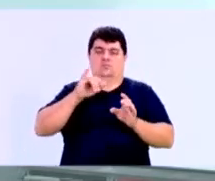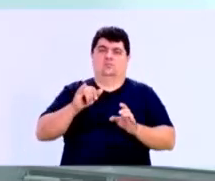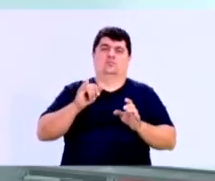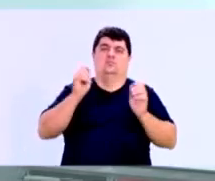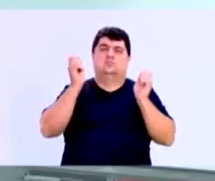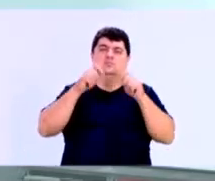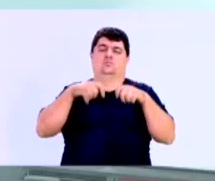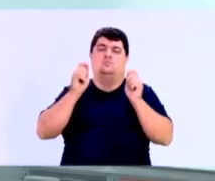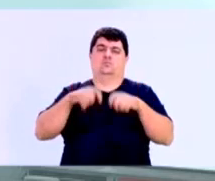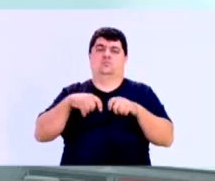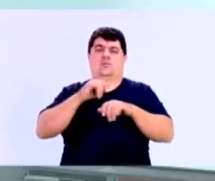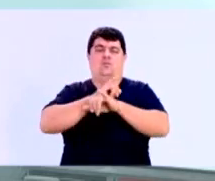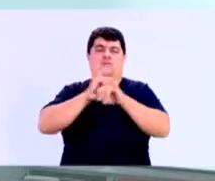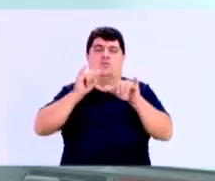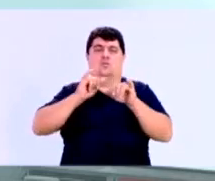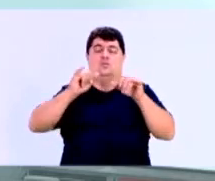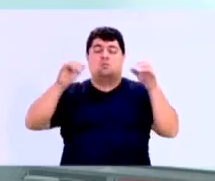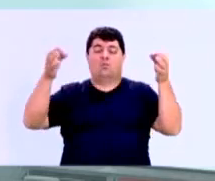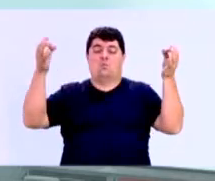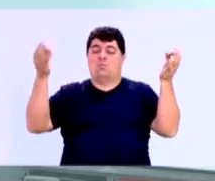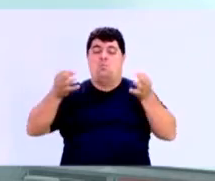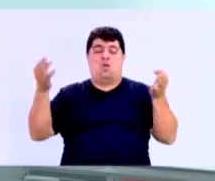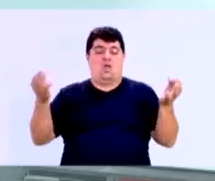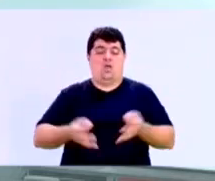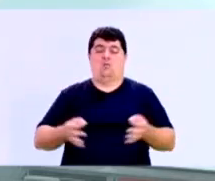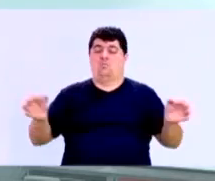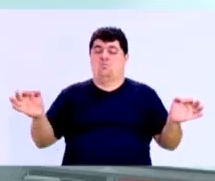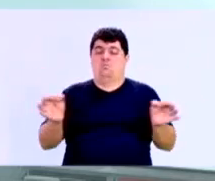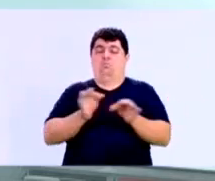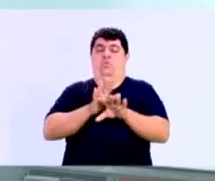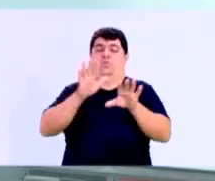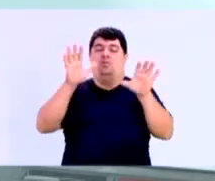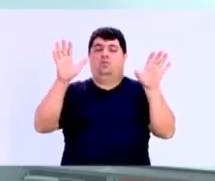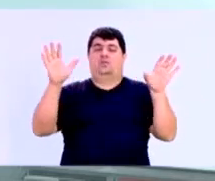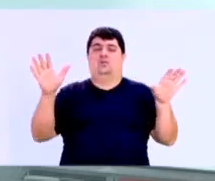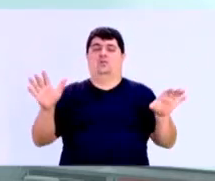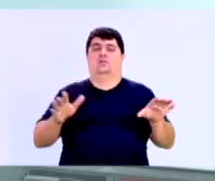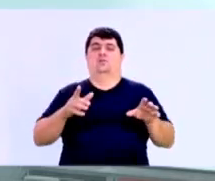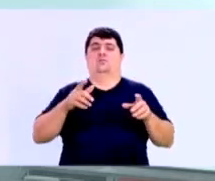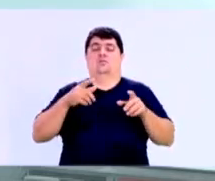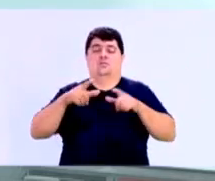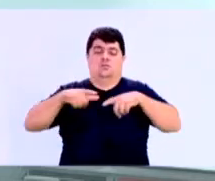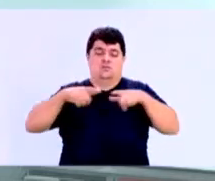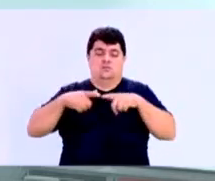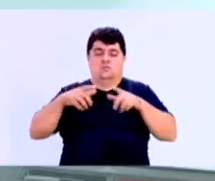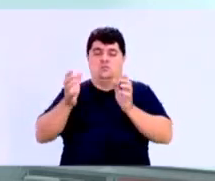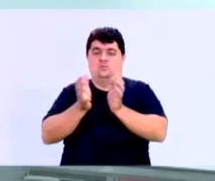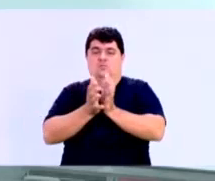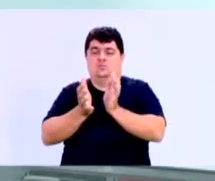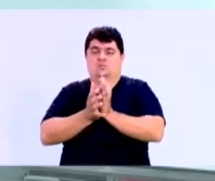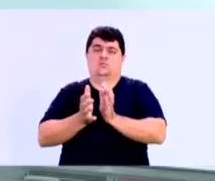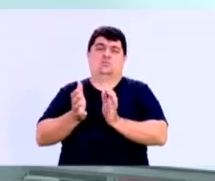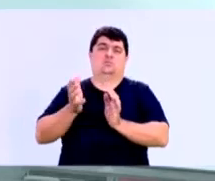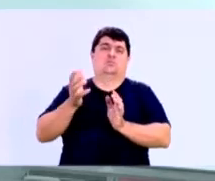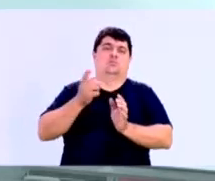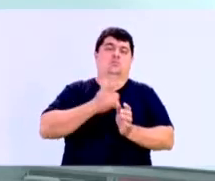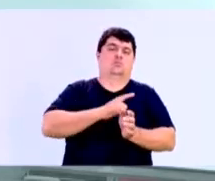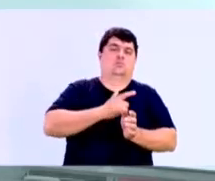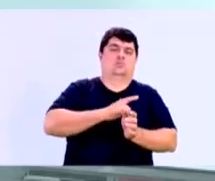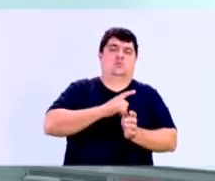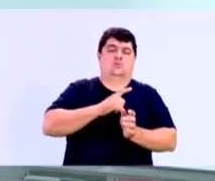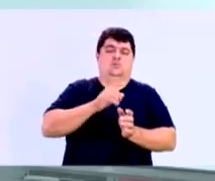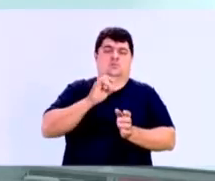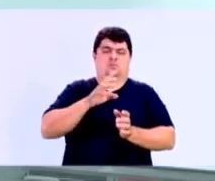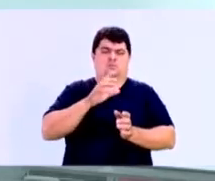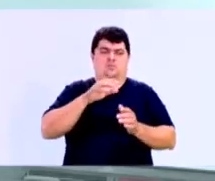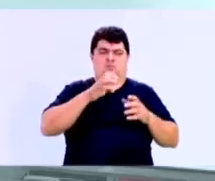ter uma informação muito útil para poder trabalhar esses grupos, aumentar, pensa lá nos prazos médios, se eu aumentar, diminuir um